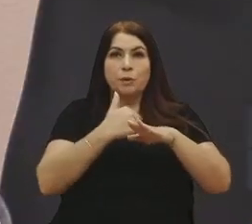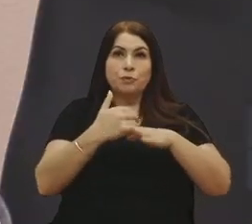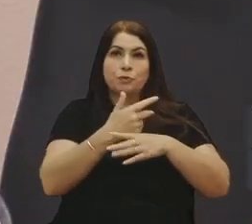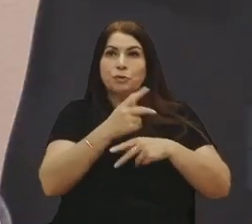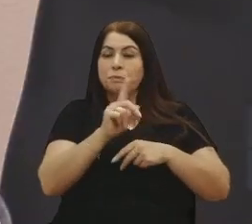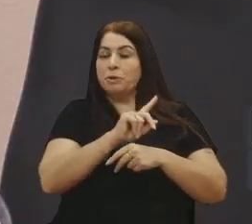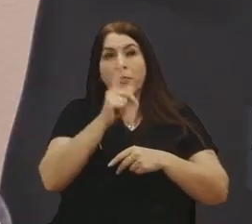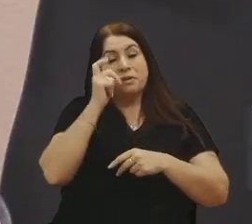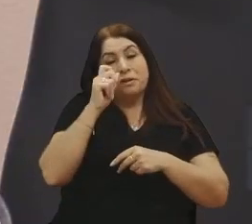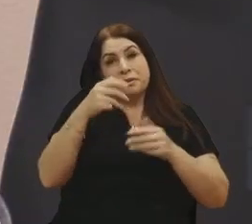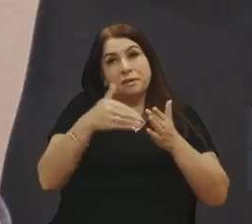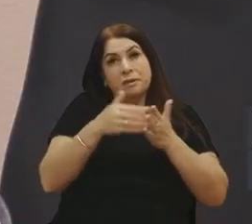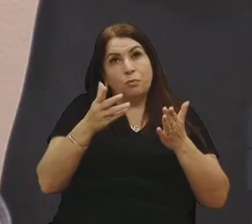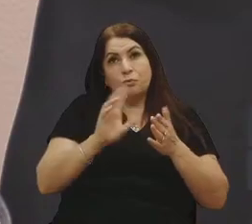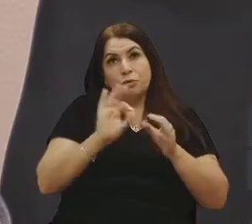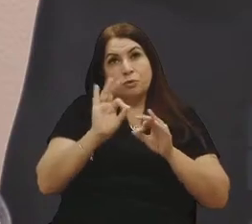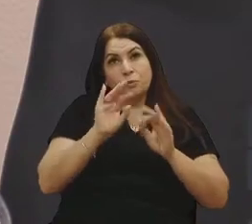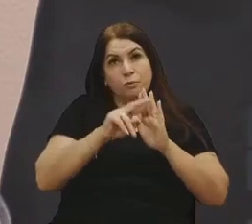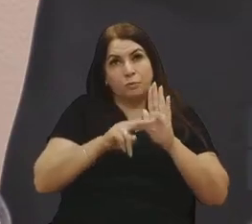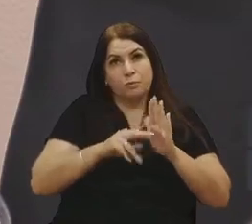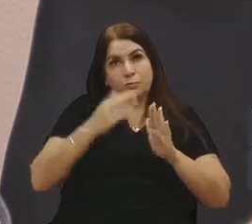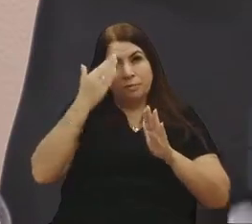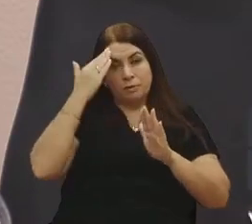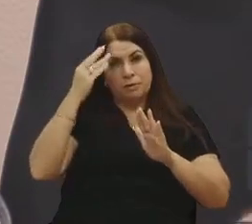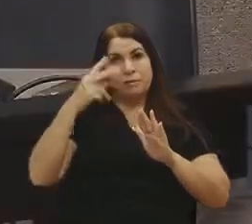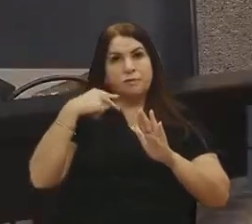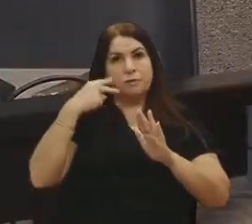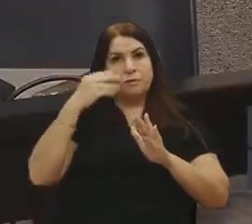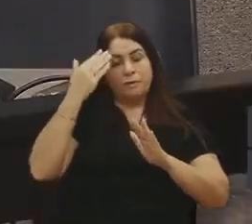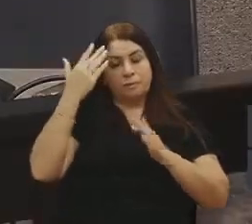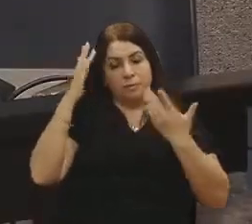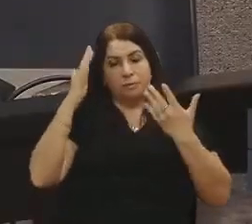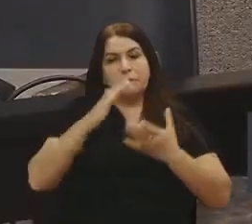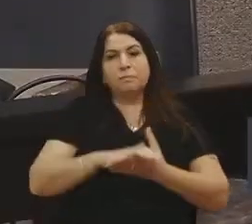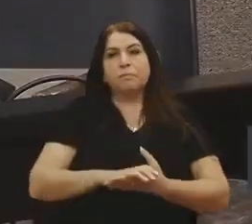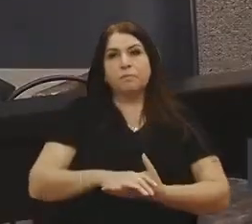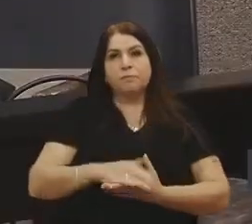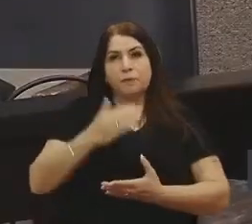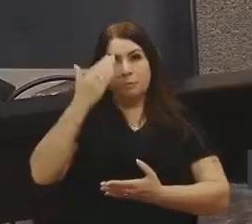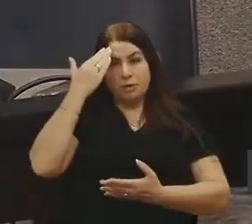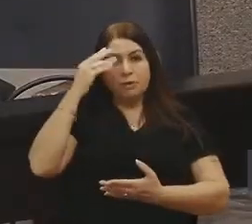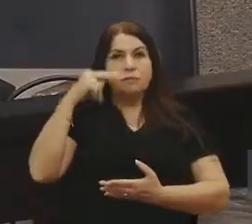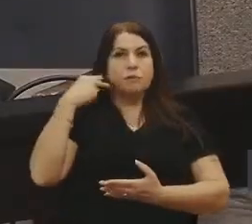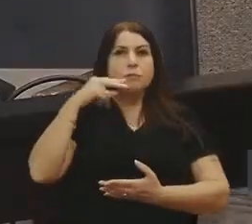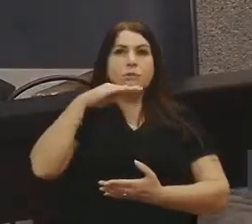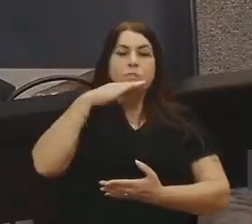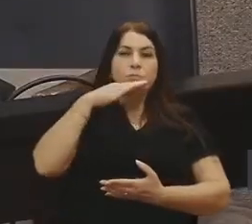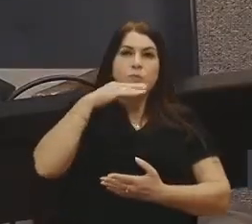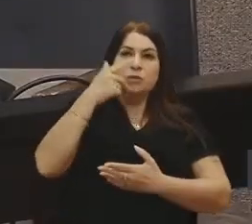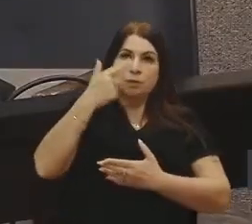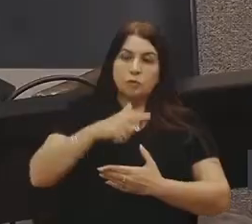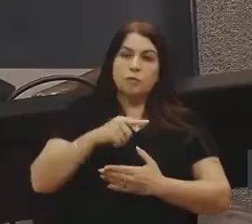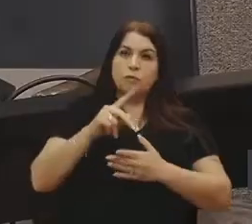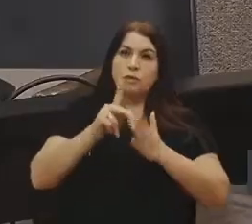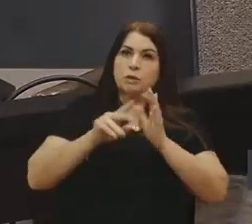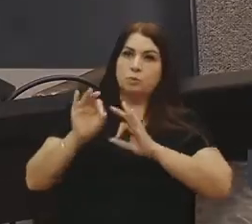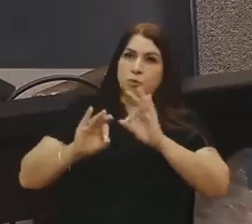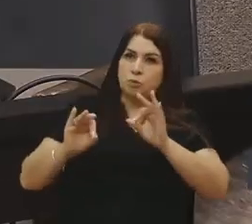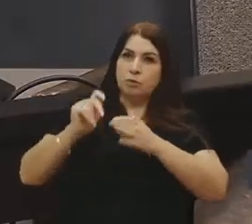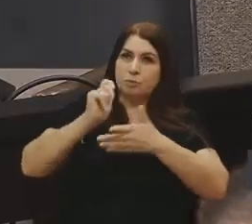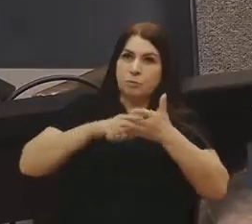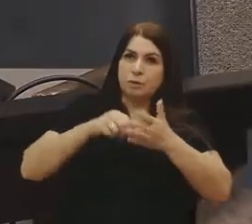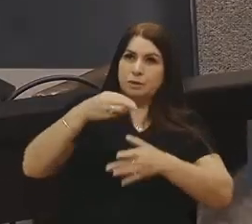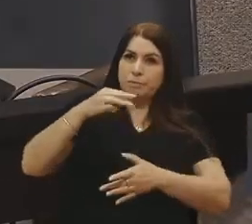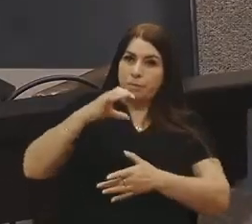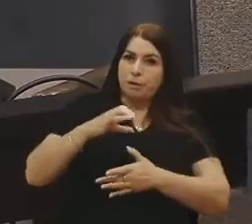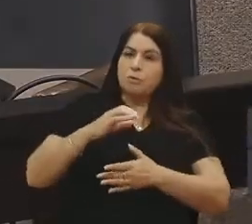de interesse e até hoje não regulamentou. Obrigado, vereador, e parabéns. Obrigado, vereador Bortola, e parabenizar, então, mais uma vez, esse projeto protocolado lá em março,